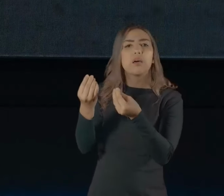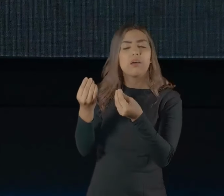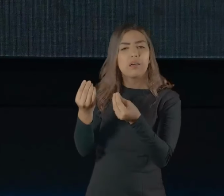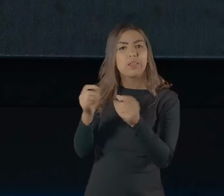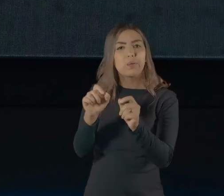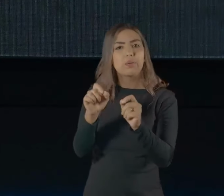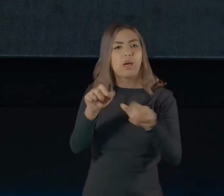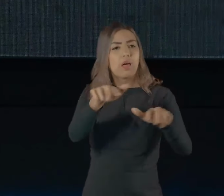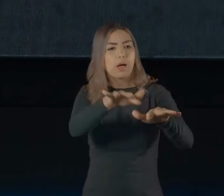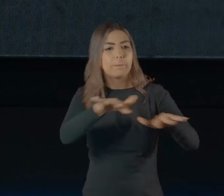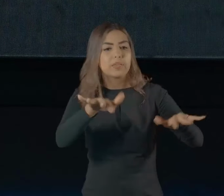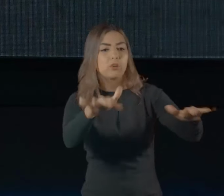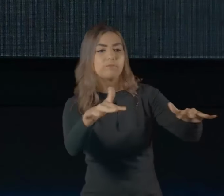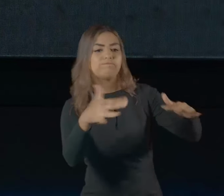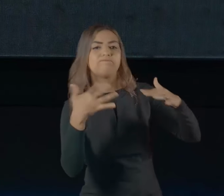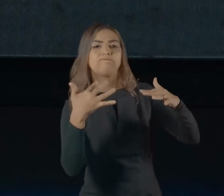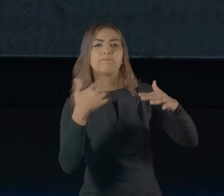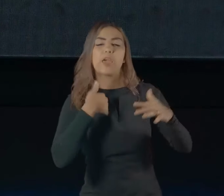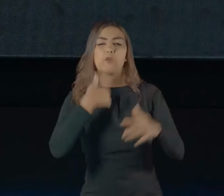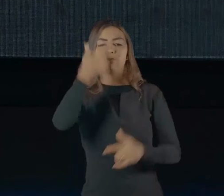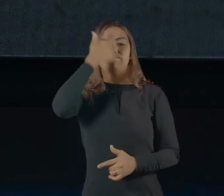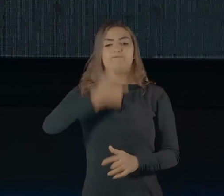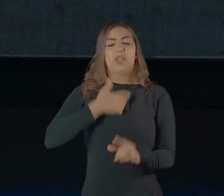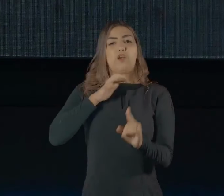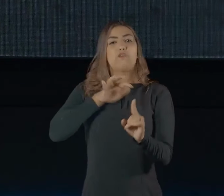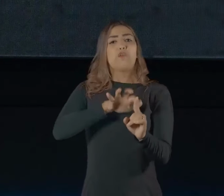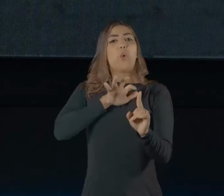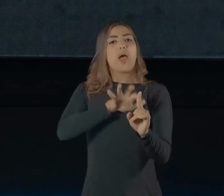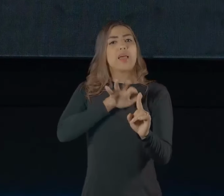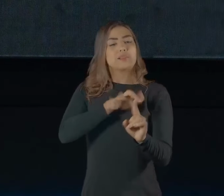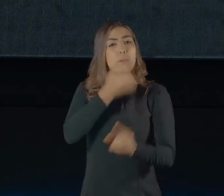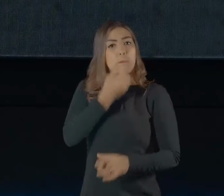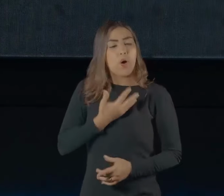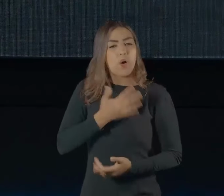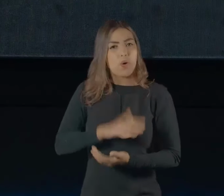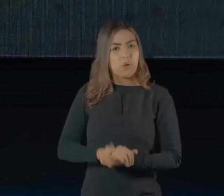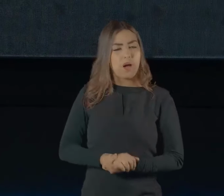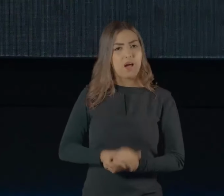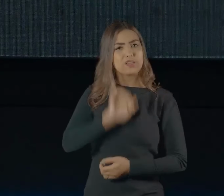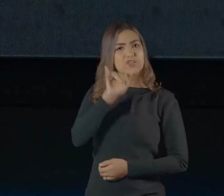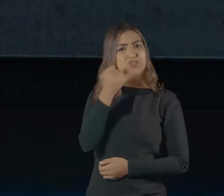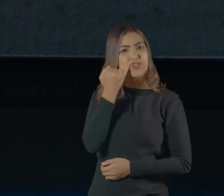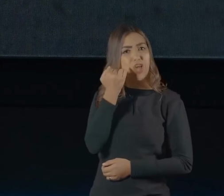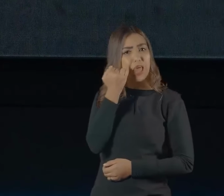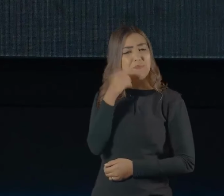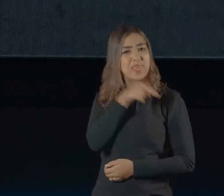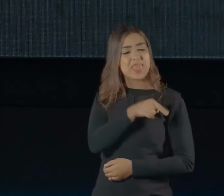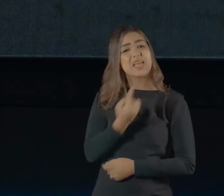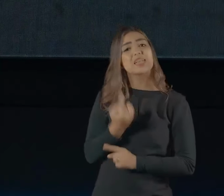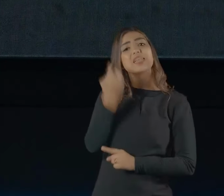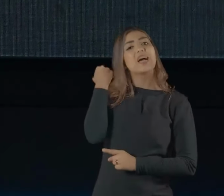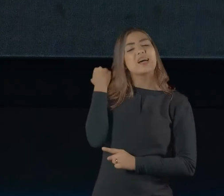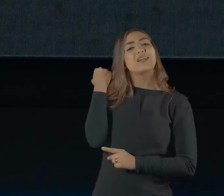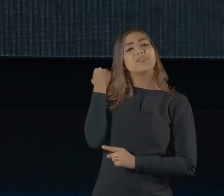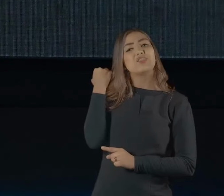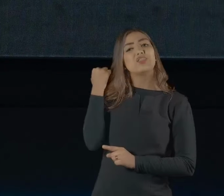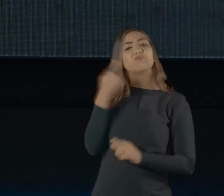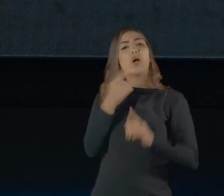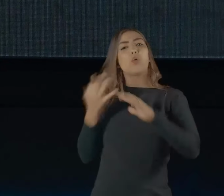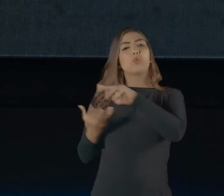Deus quer que você tenha influência no seu tempo. Jeremias foi chamado para aquela geração. Você foi chamado para a